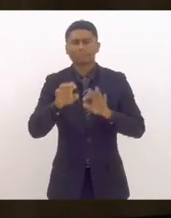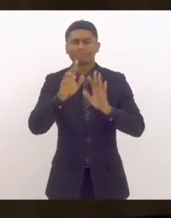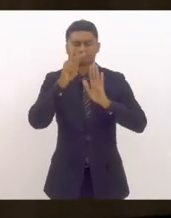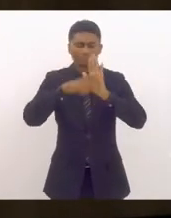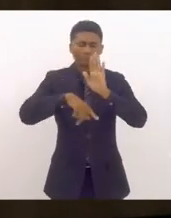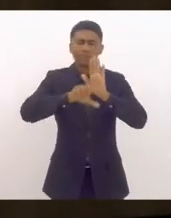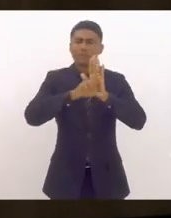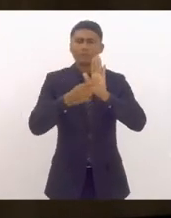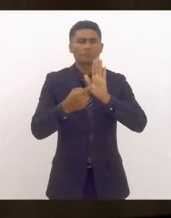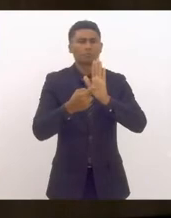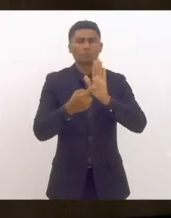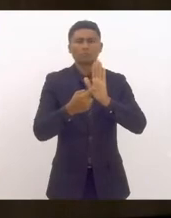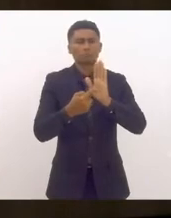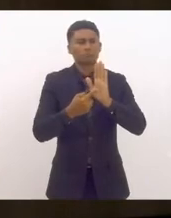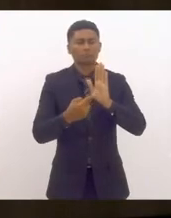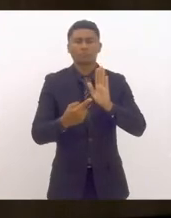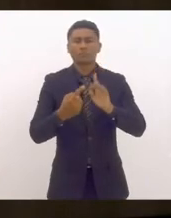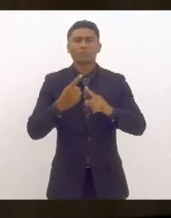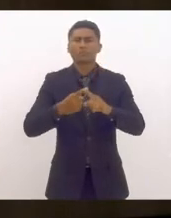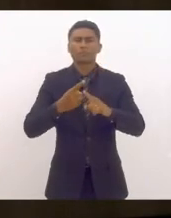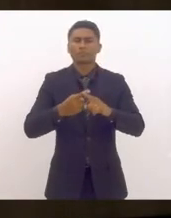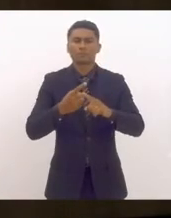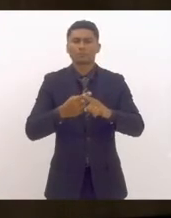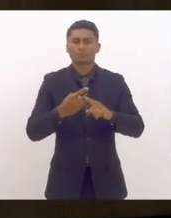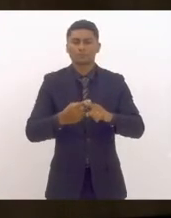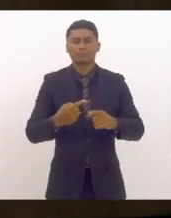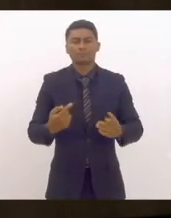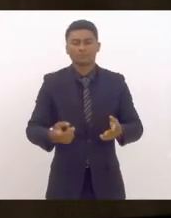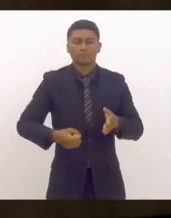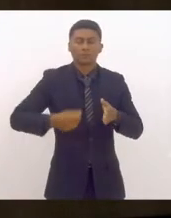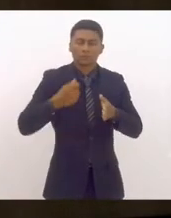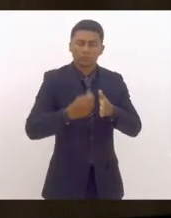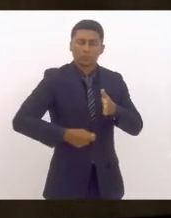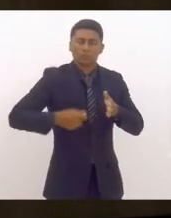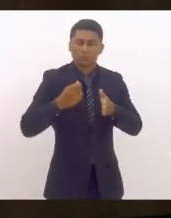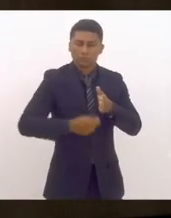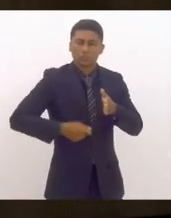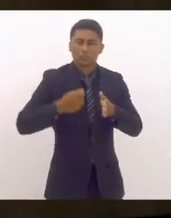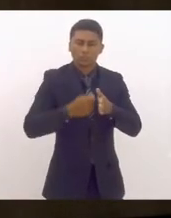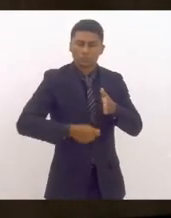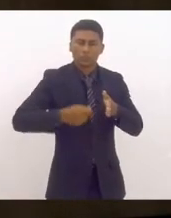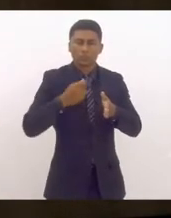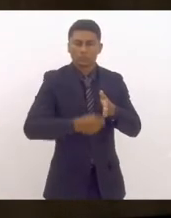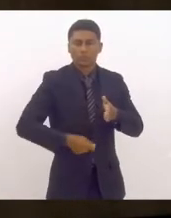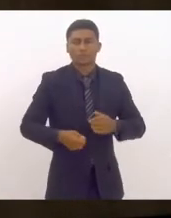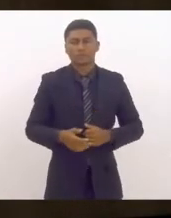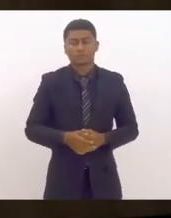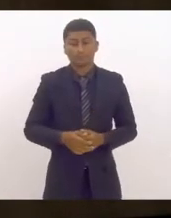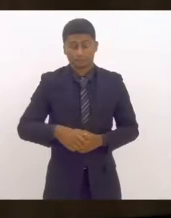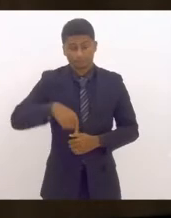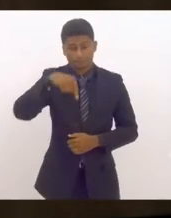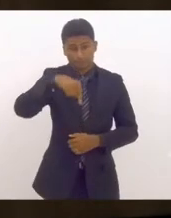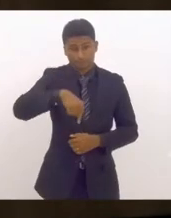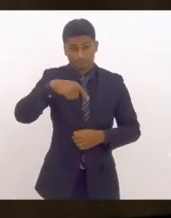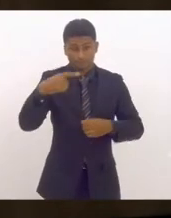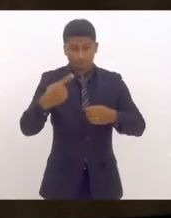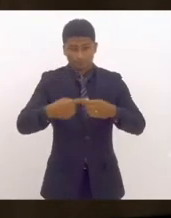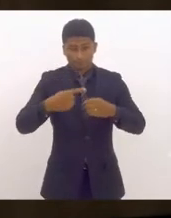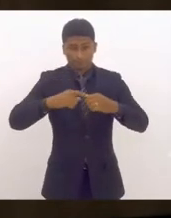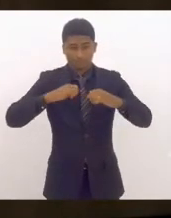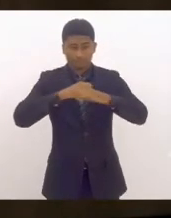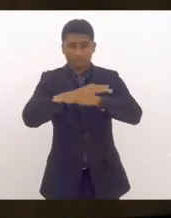em culminância com as lutas que enfrentamos ali, aqui no município. Eu,